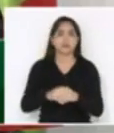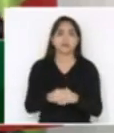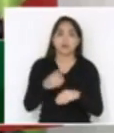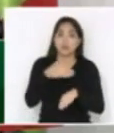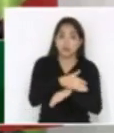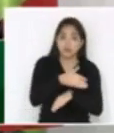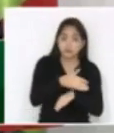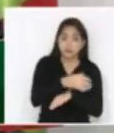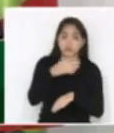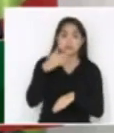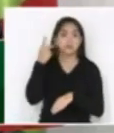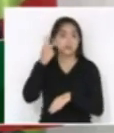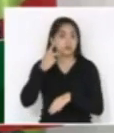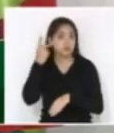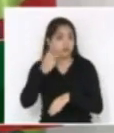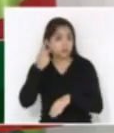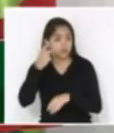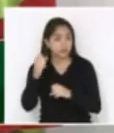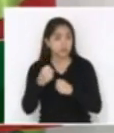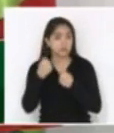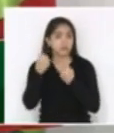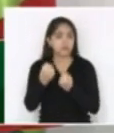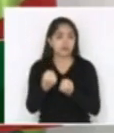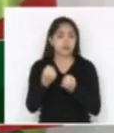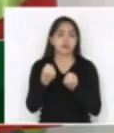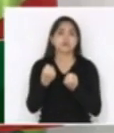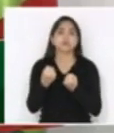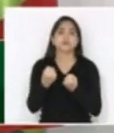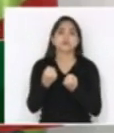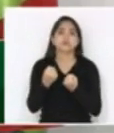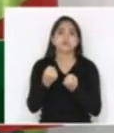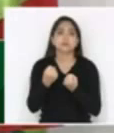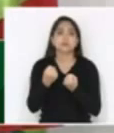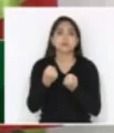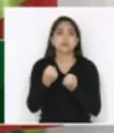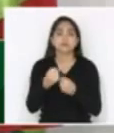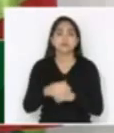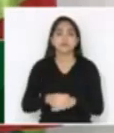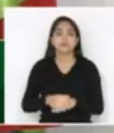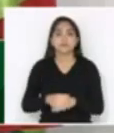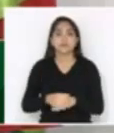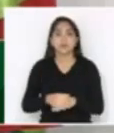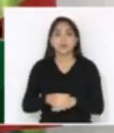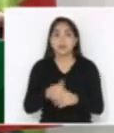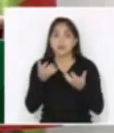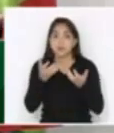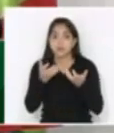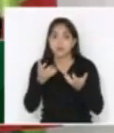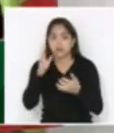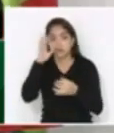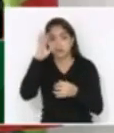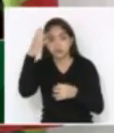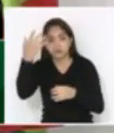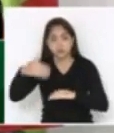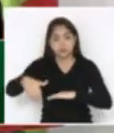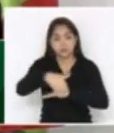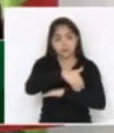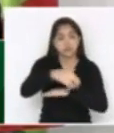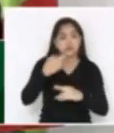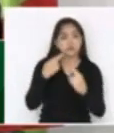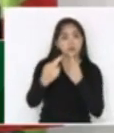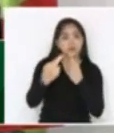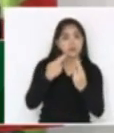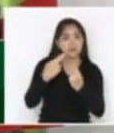dos políticos muito forte, né, em busca de uma solução, de uma estrada, que era a estrada